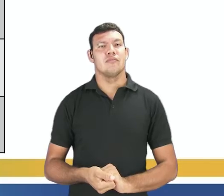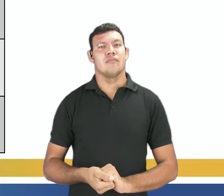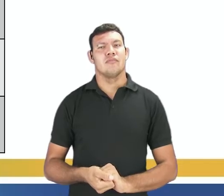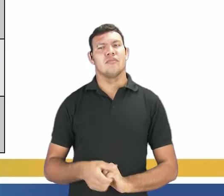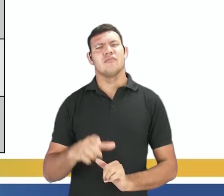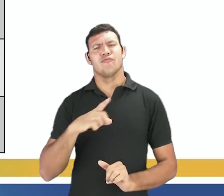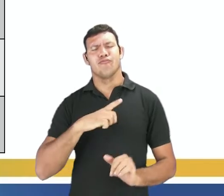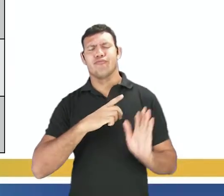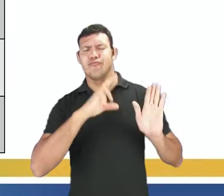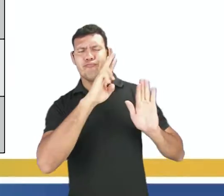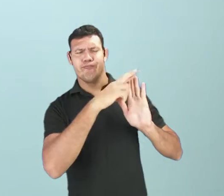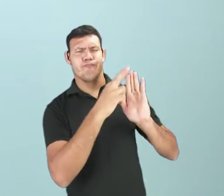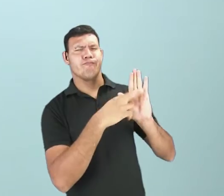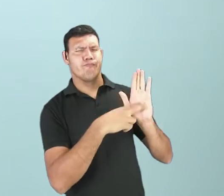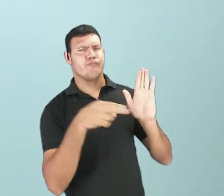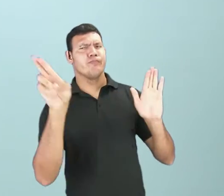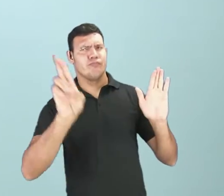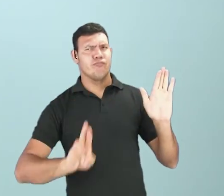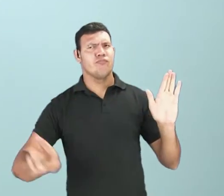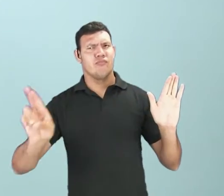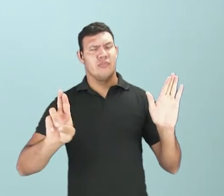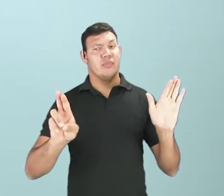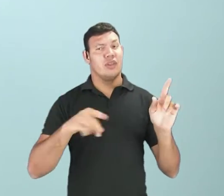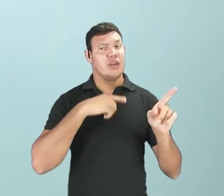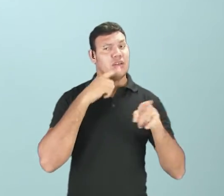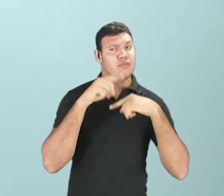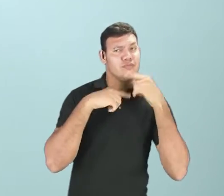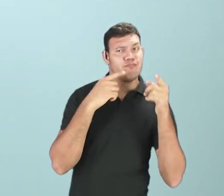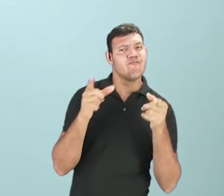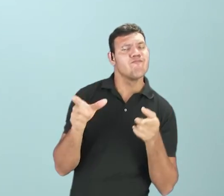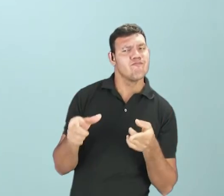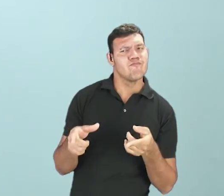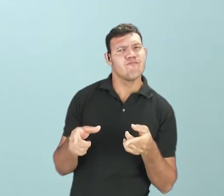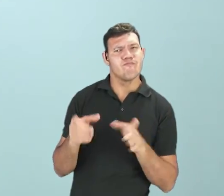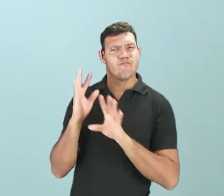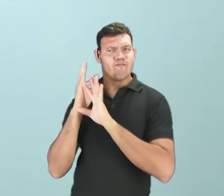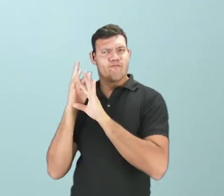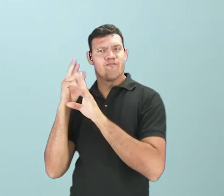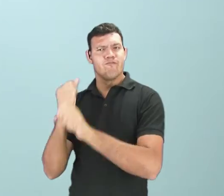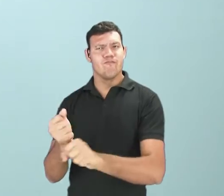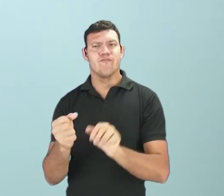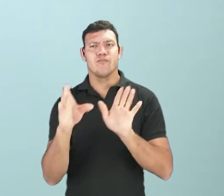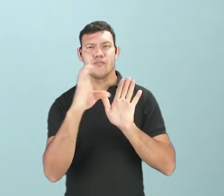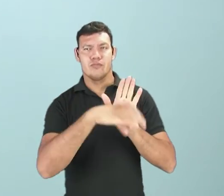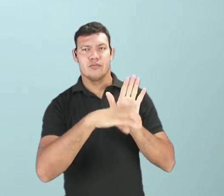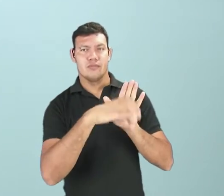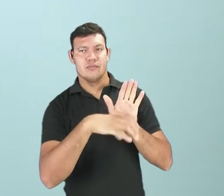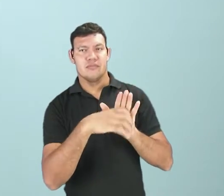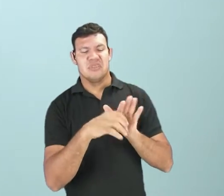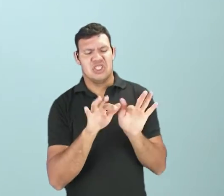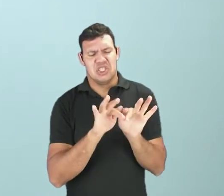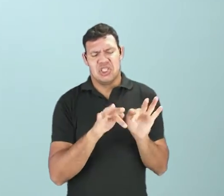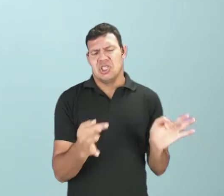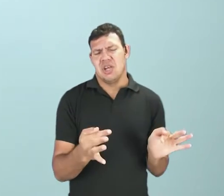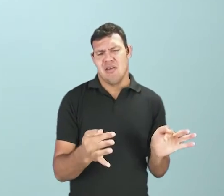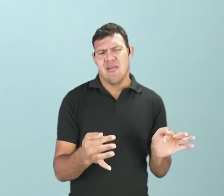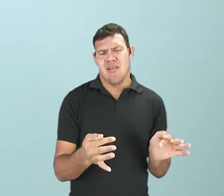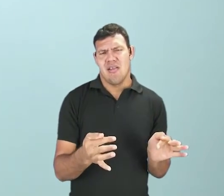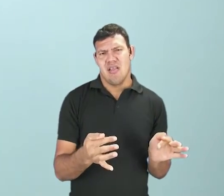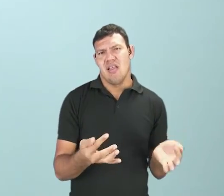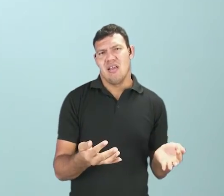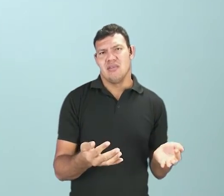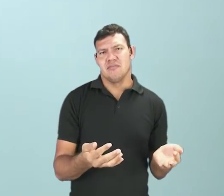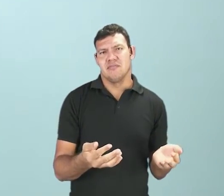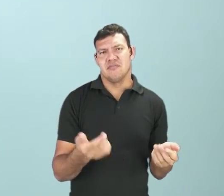algumas regrinhas de uso. É interessante que vocês, se tiverem dúvidas, deem uma revisada no conteúdo. Não é simplesmente repetir o que a outra pessoa